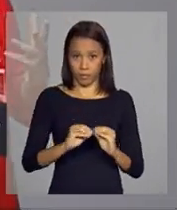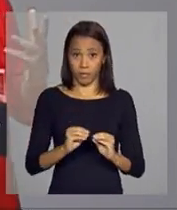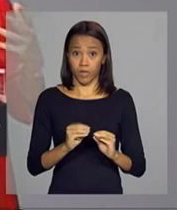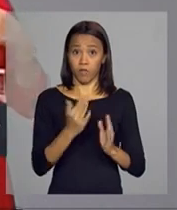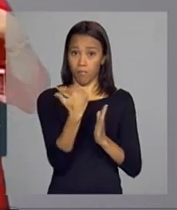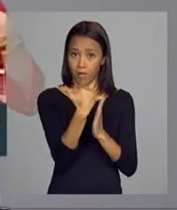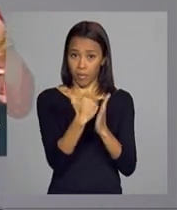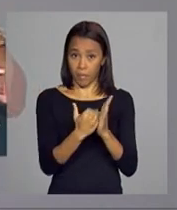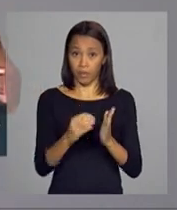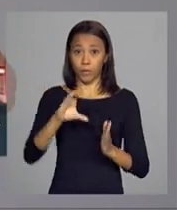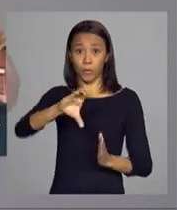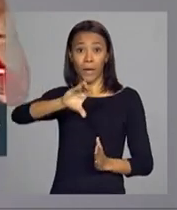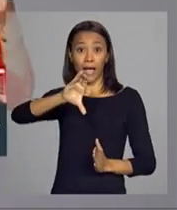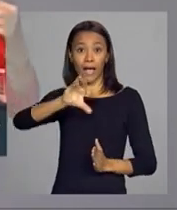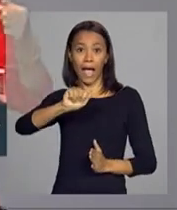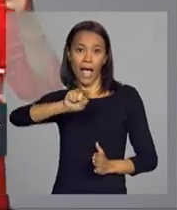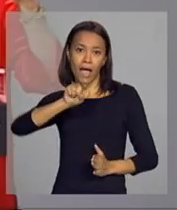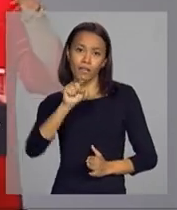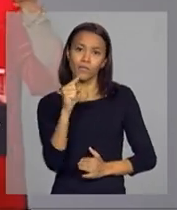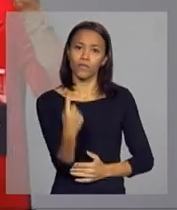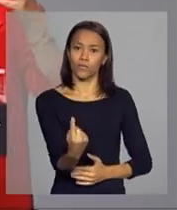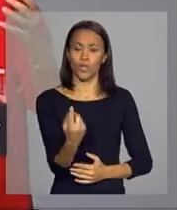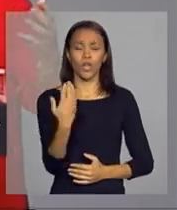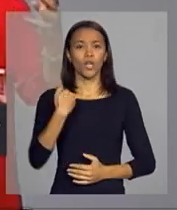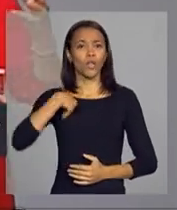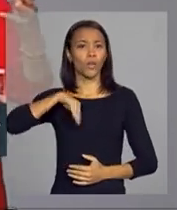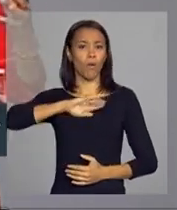do cadastro que nós ainda não tínhamos